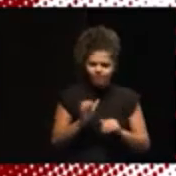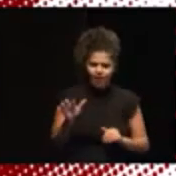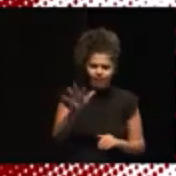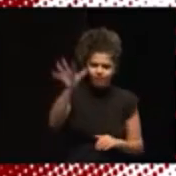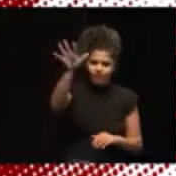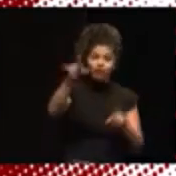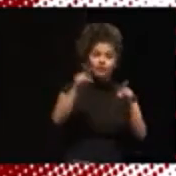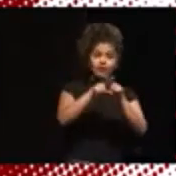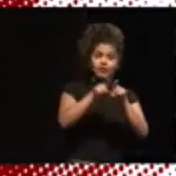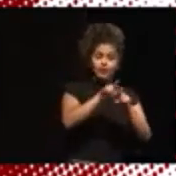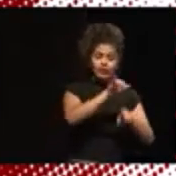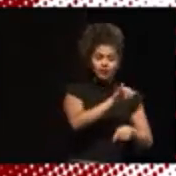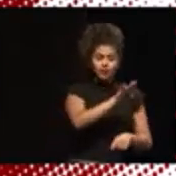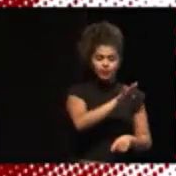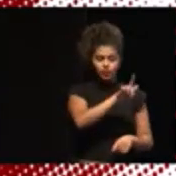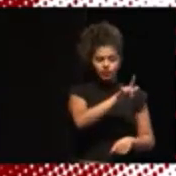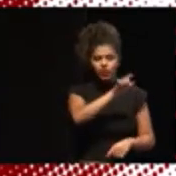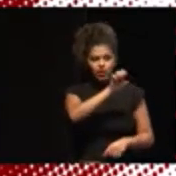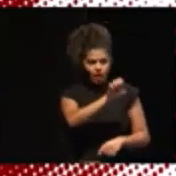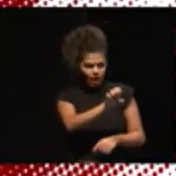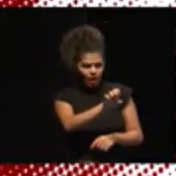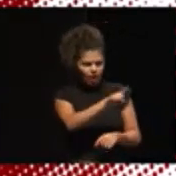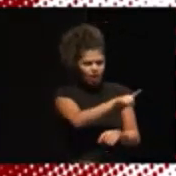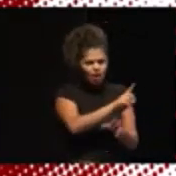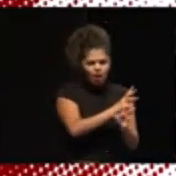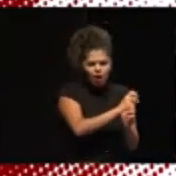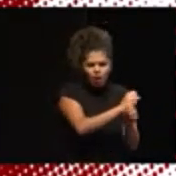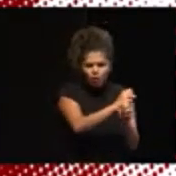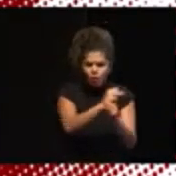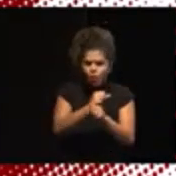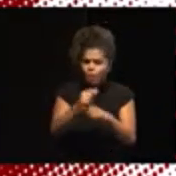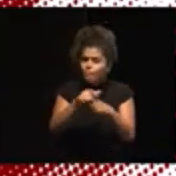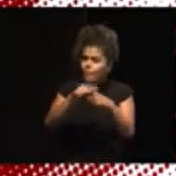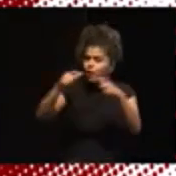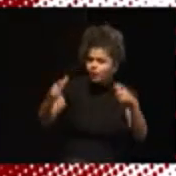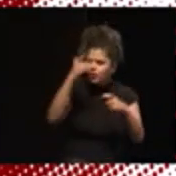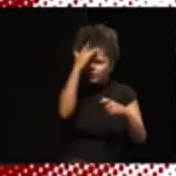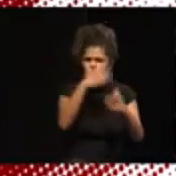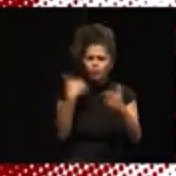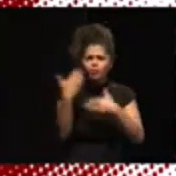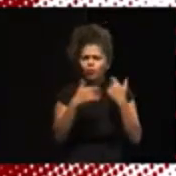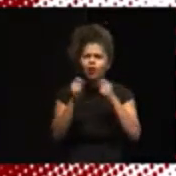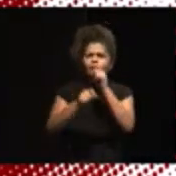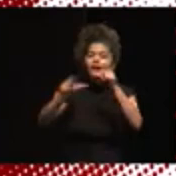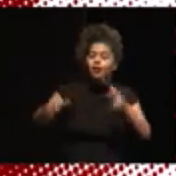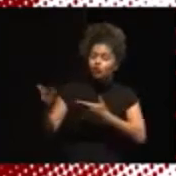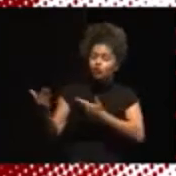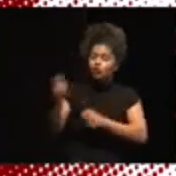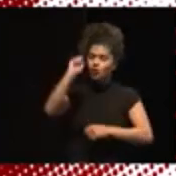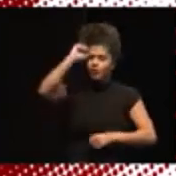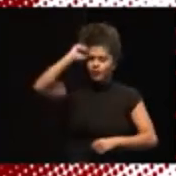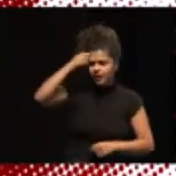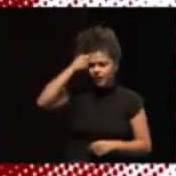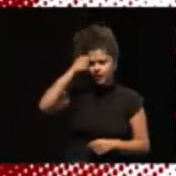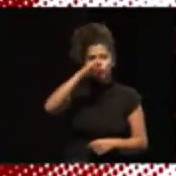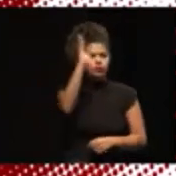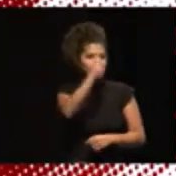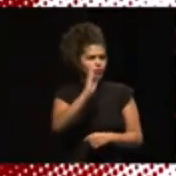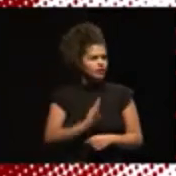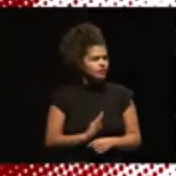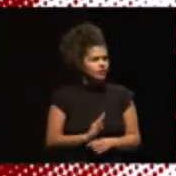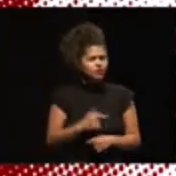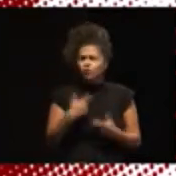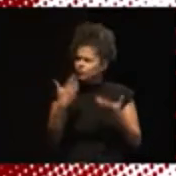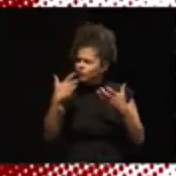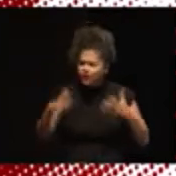que a maior quantidade de pessoas que morrem são negras, jovens negros nesse país. A gente não pode mais contar